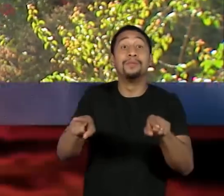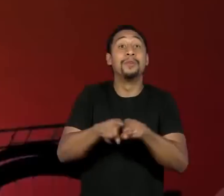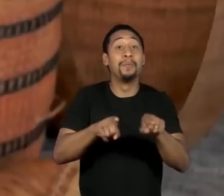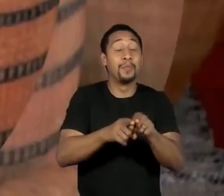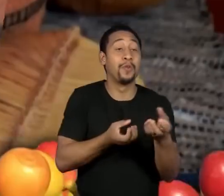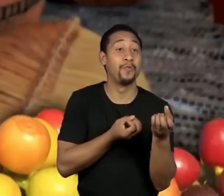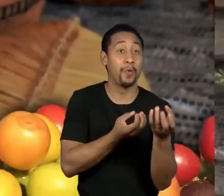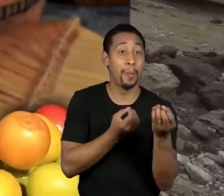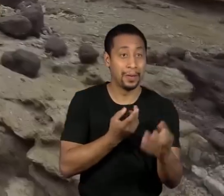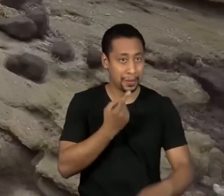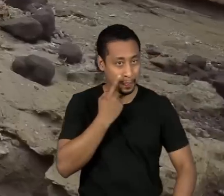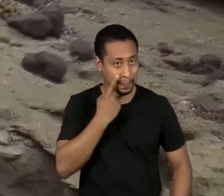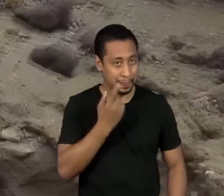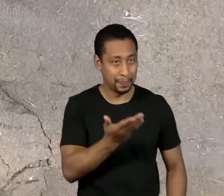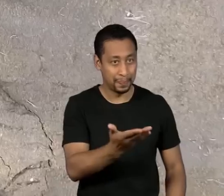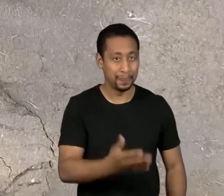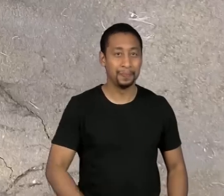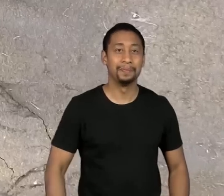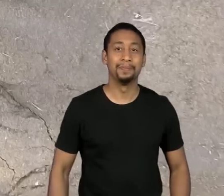também